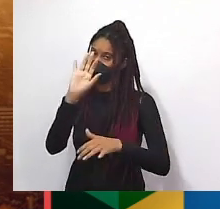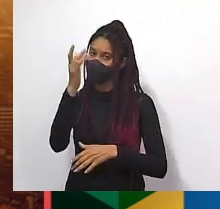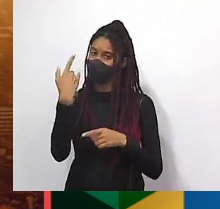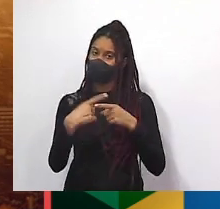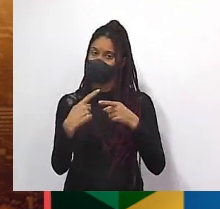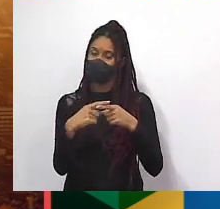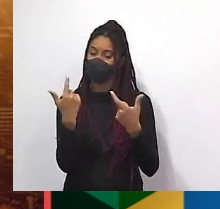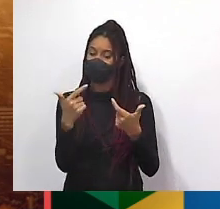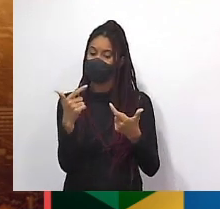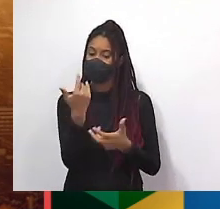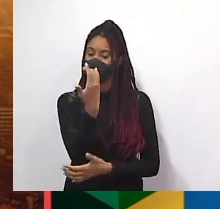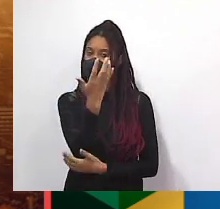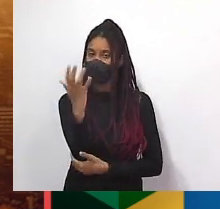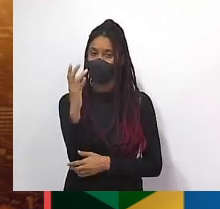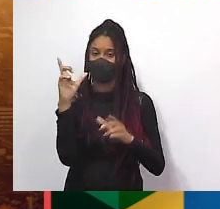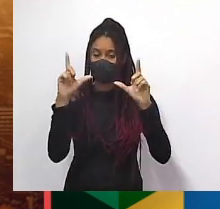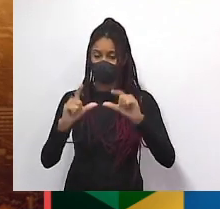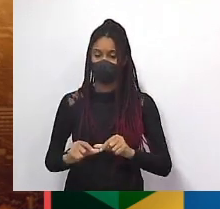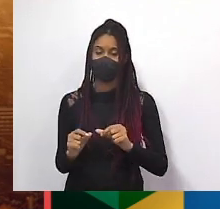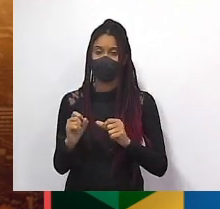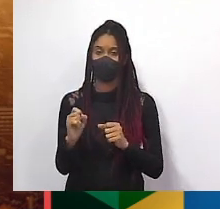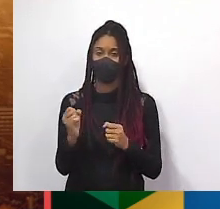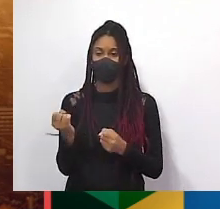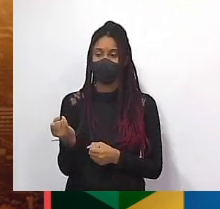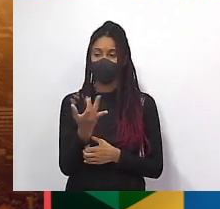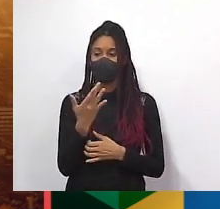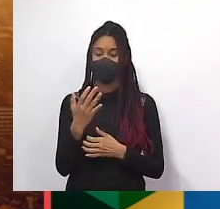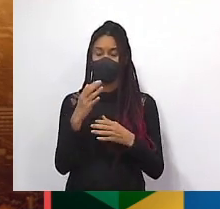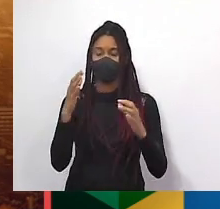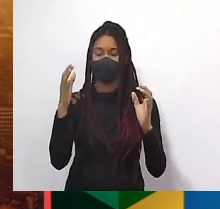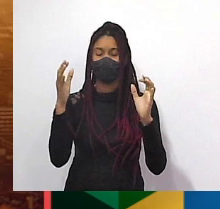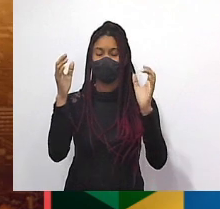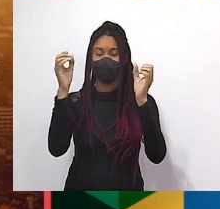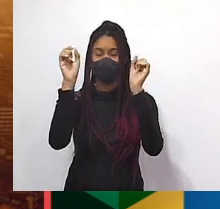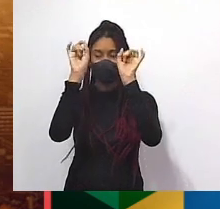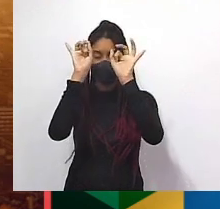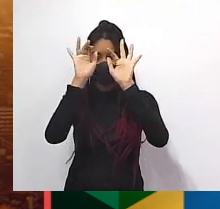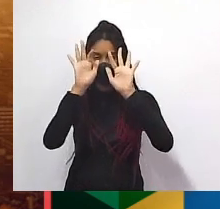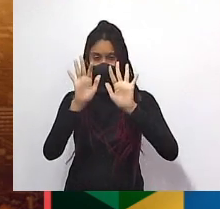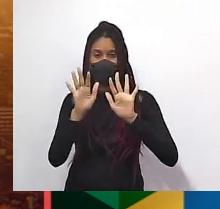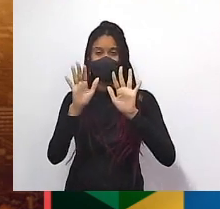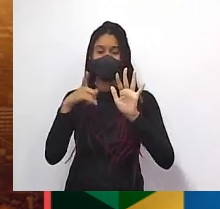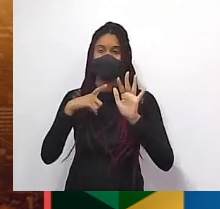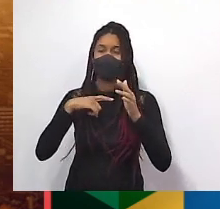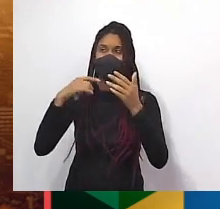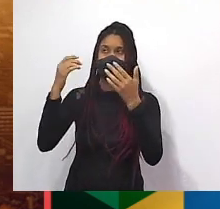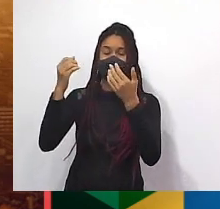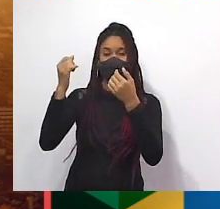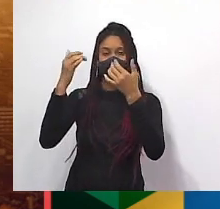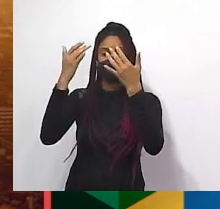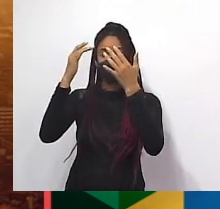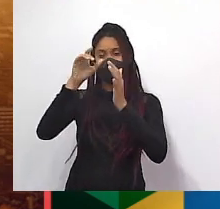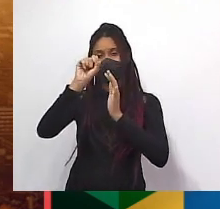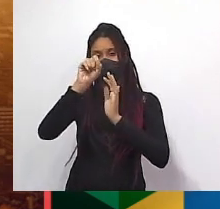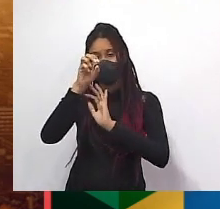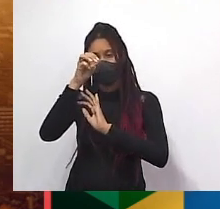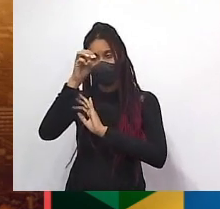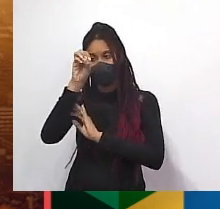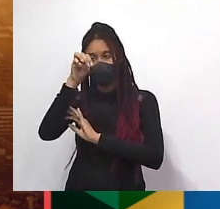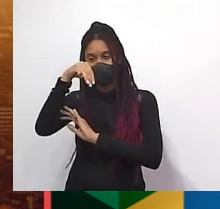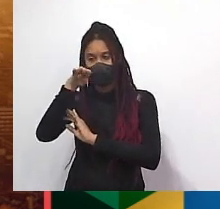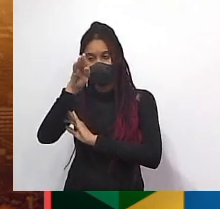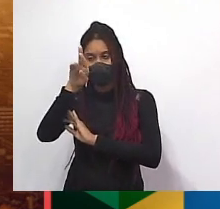as árvores, a gente diminui a quantidade de sombra e também diminui o efeito de